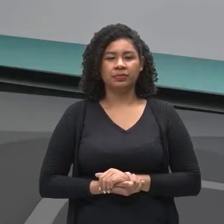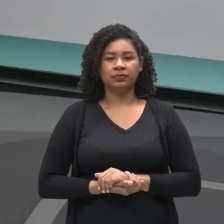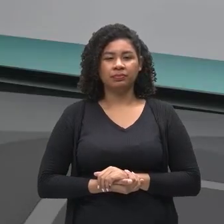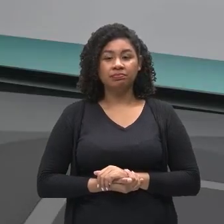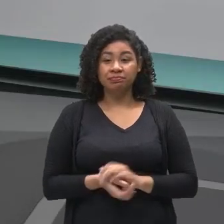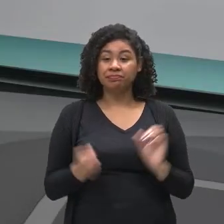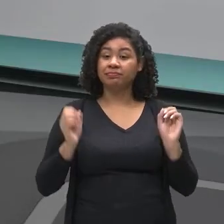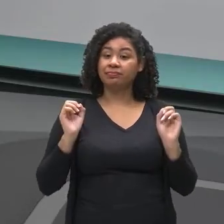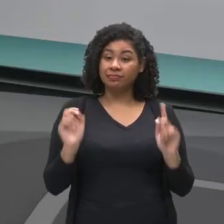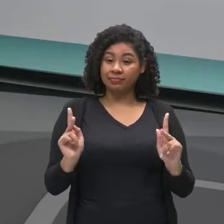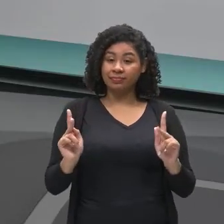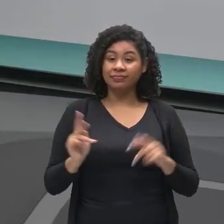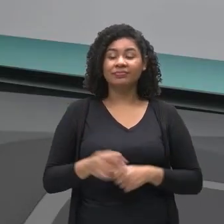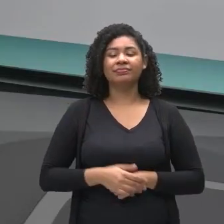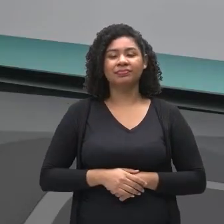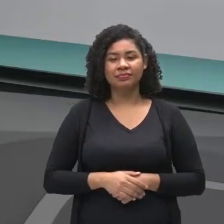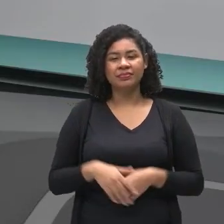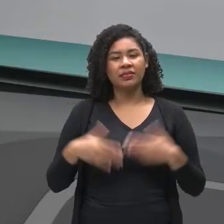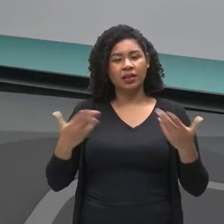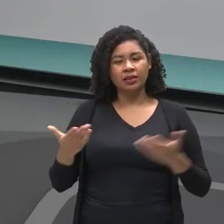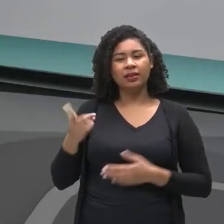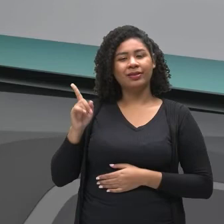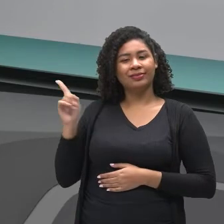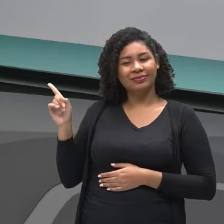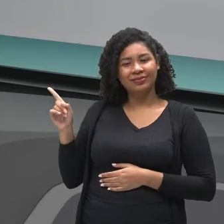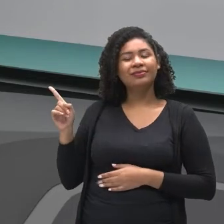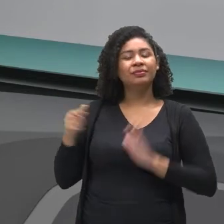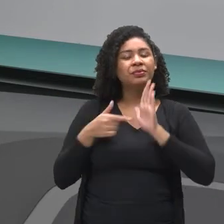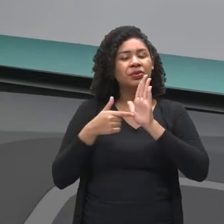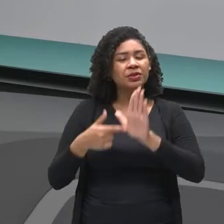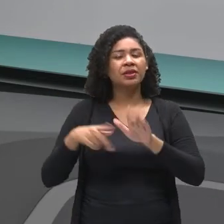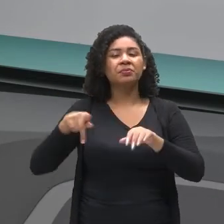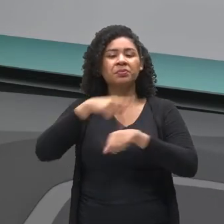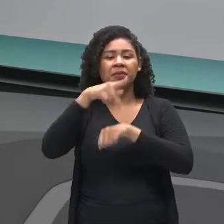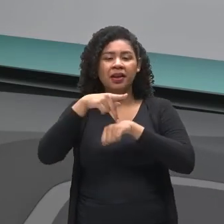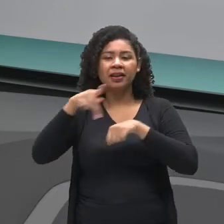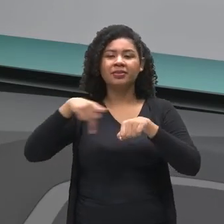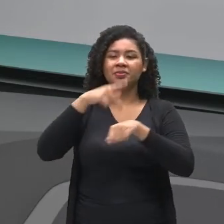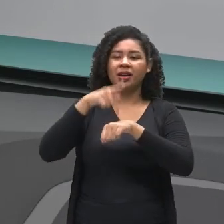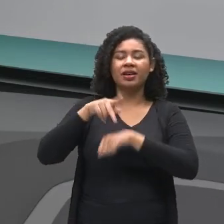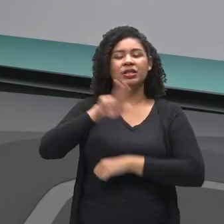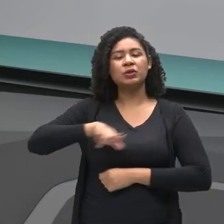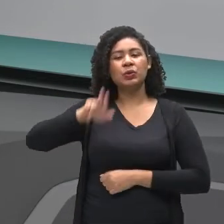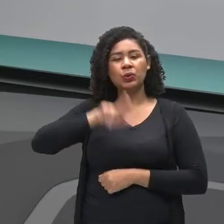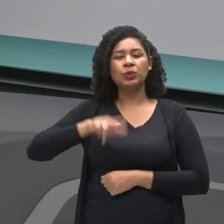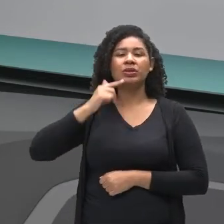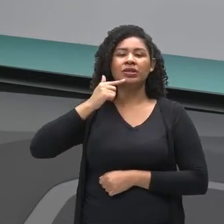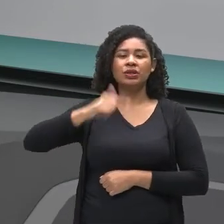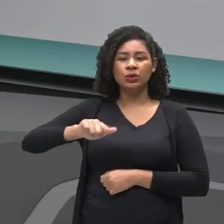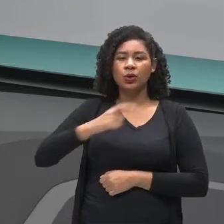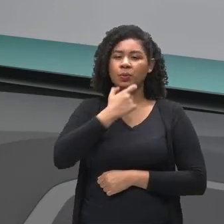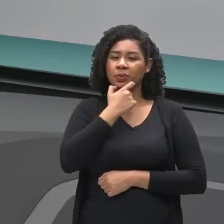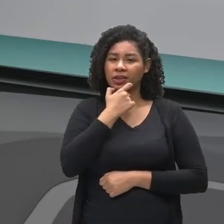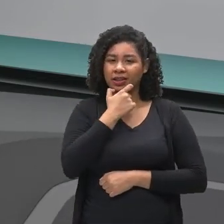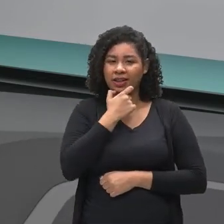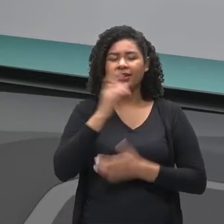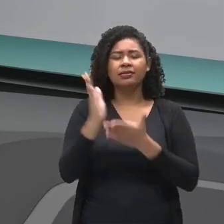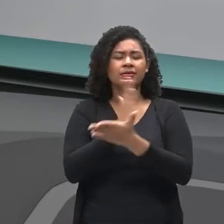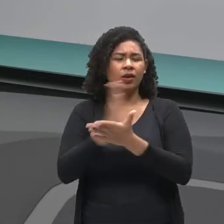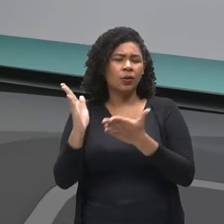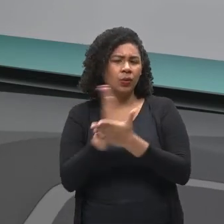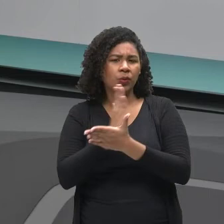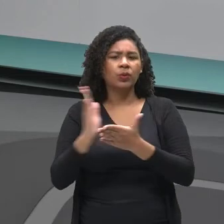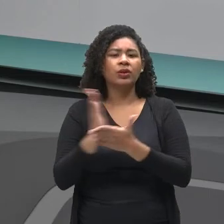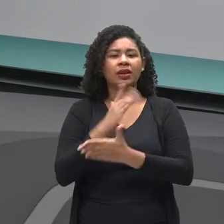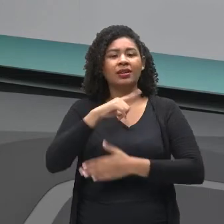Ok, então nós vimos aí mais uma vez os países que falam língua inglesa, né? Nós vimos que alguns deles têm outro